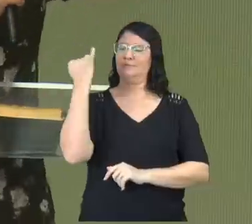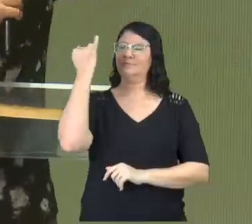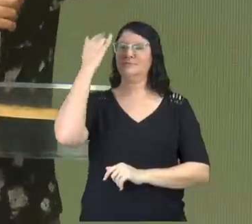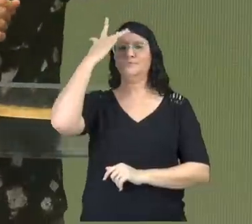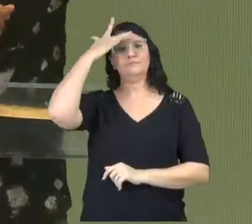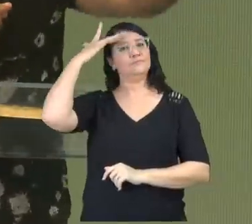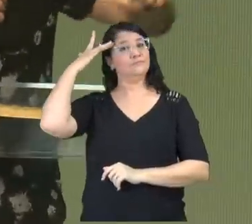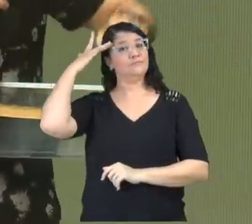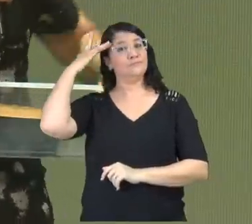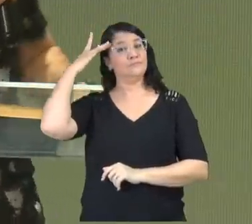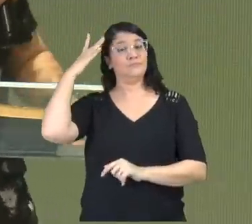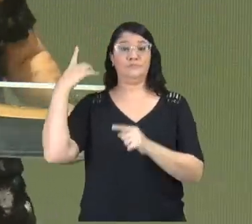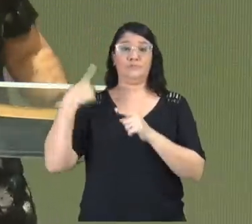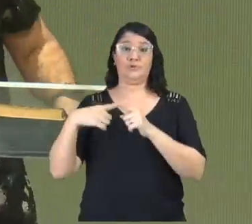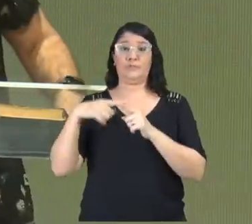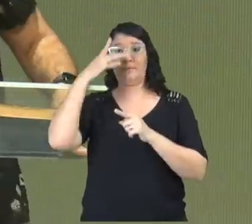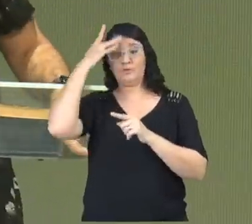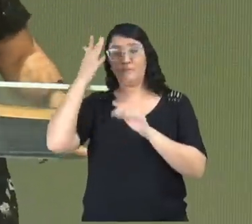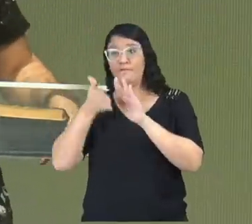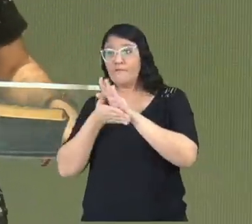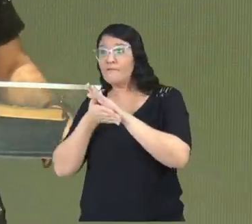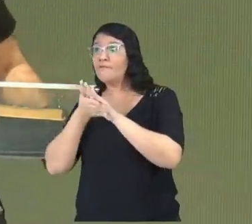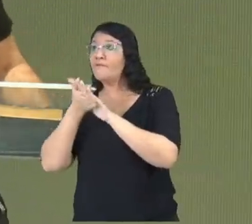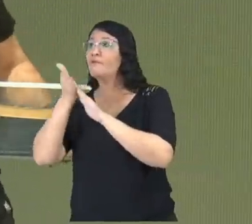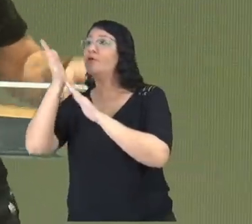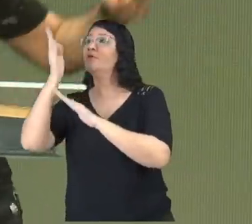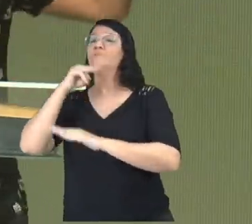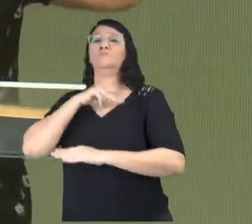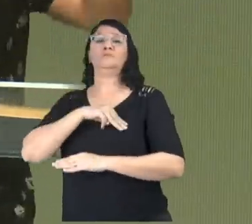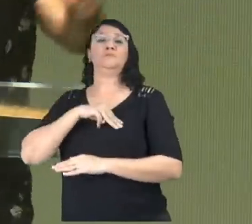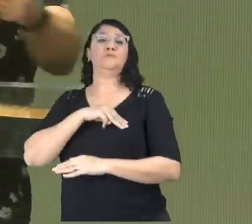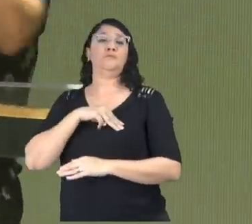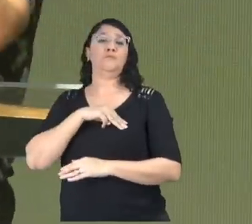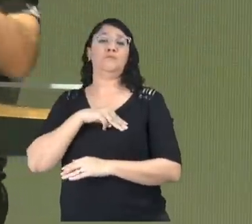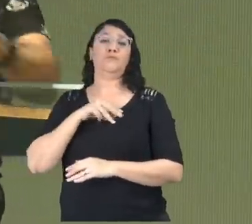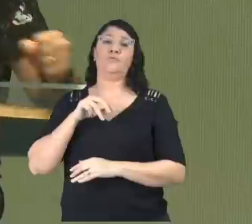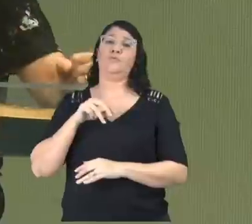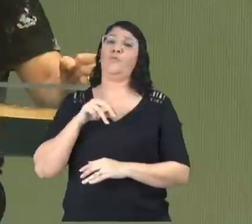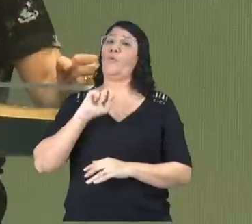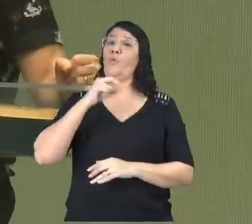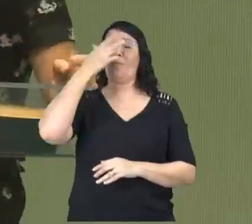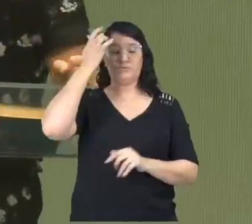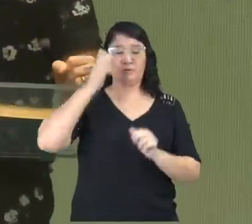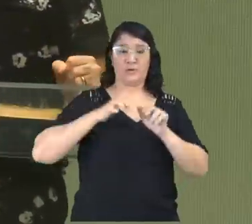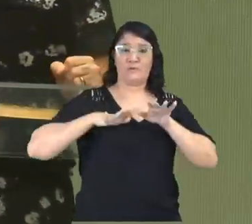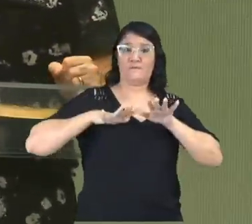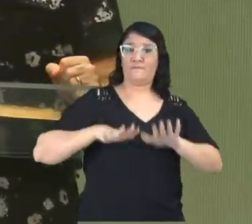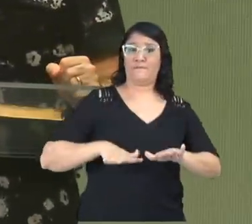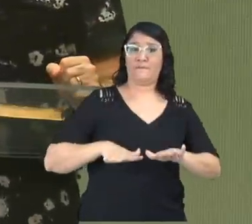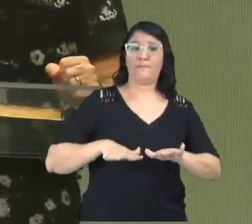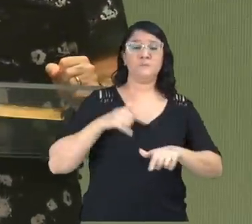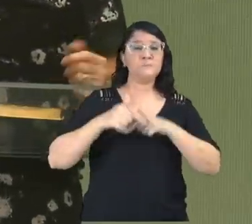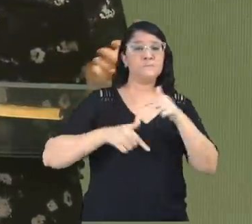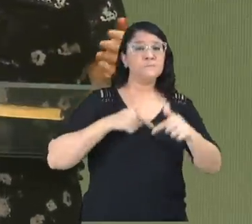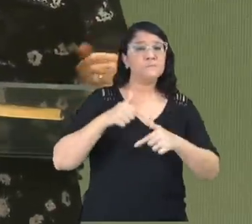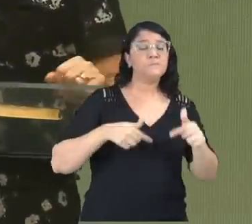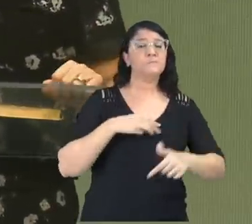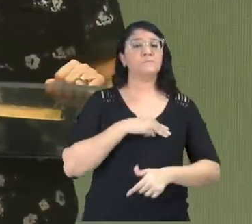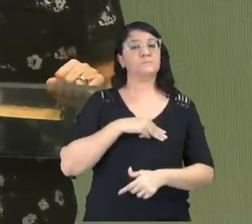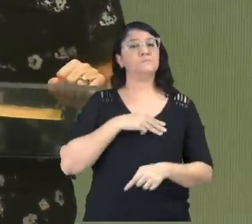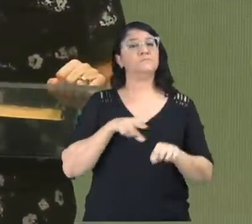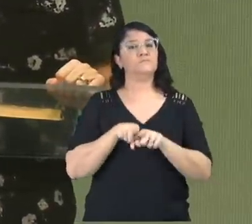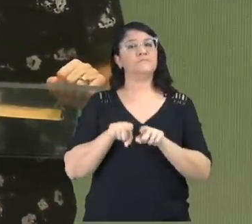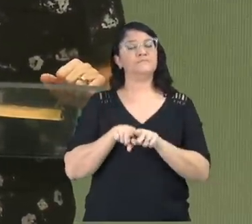de quem vai viajar e fazer a missão, o que fica e para fazer a missão. E nós precisamos de todos